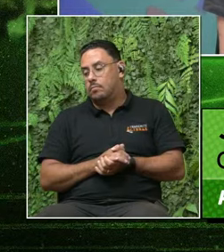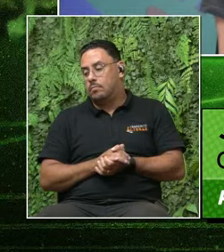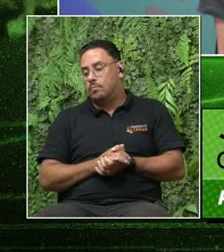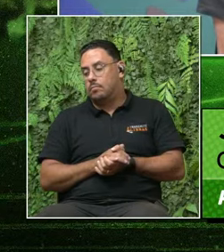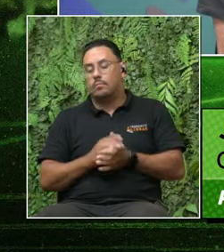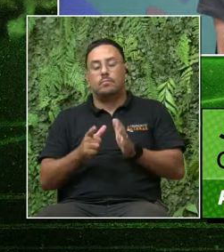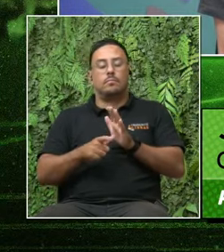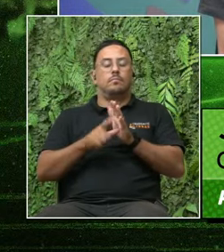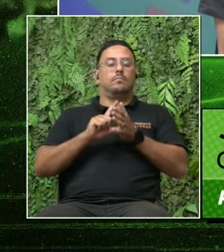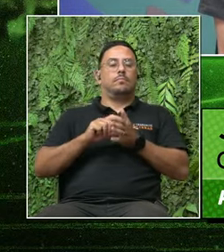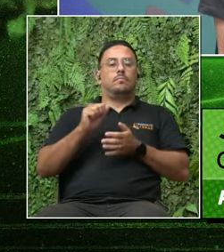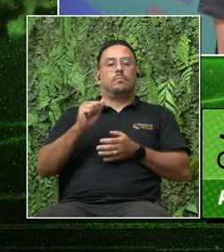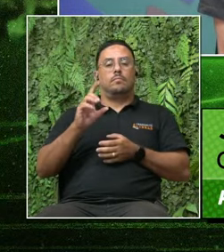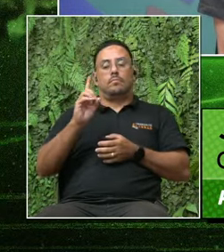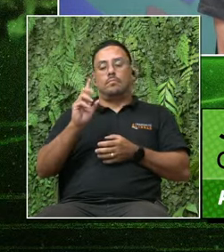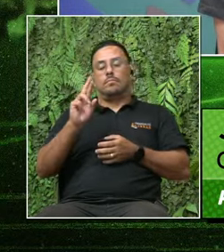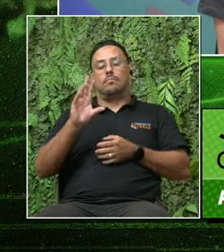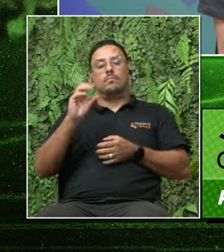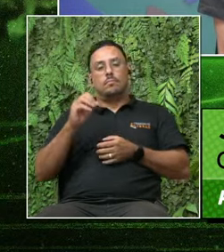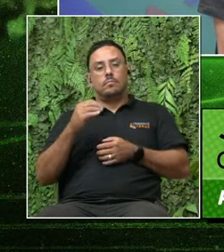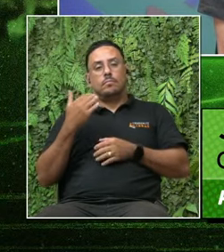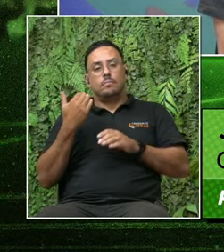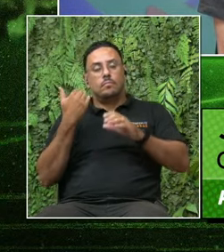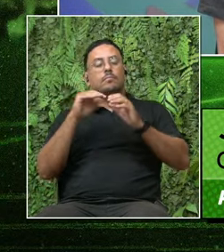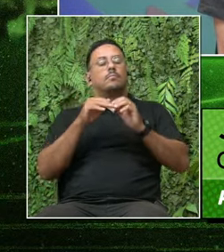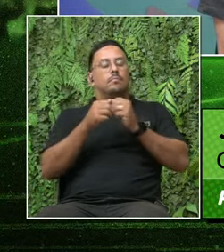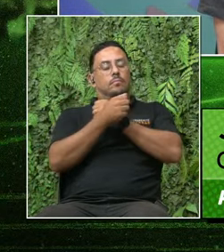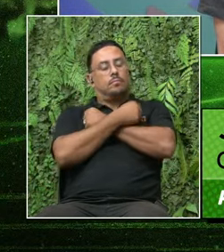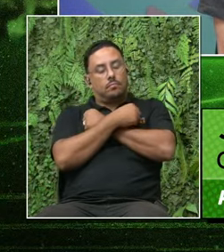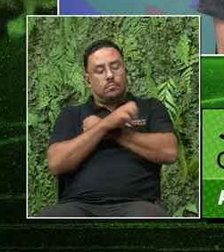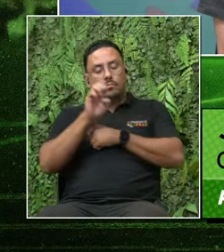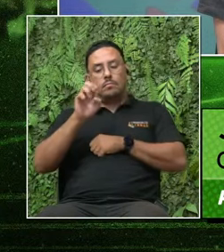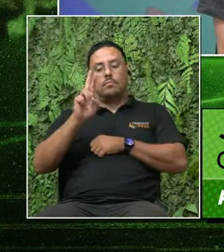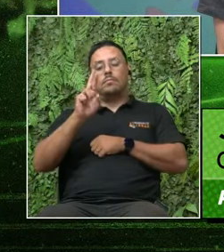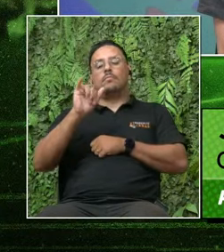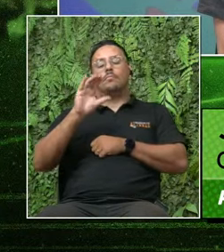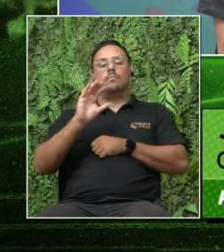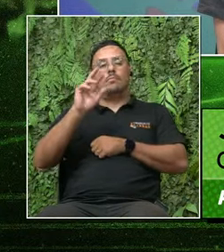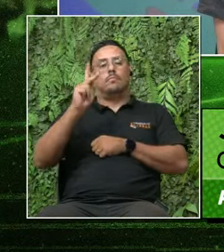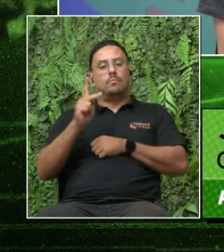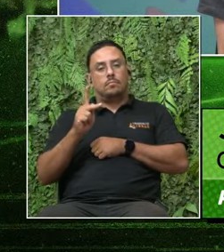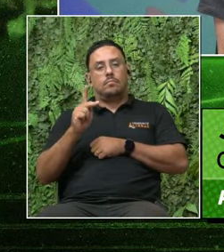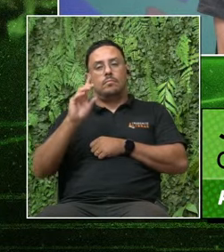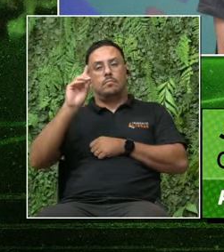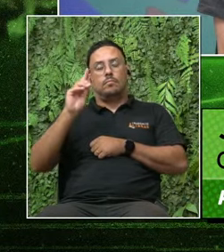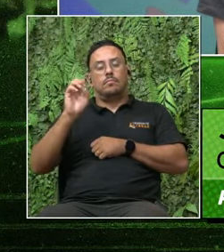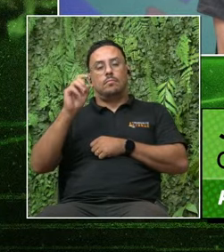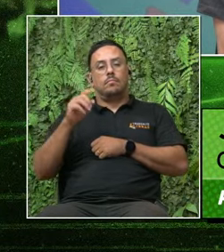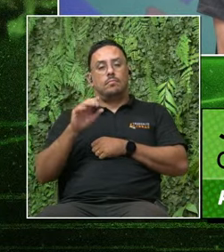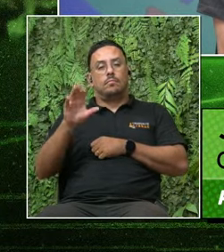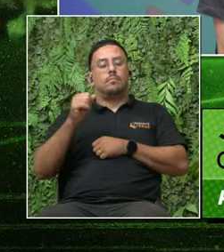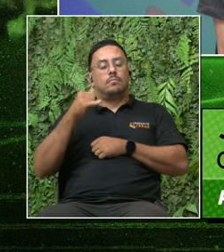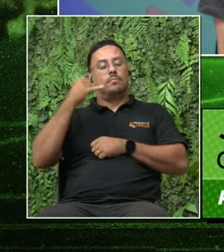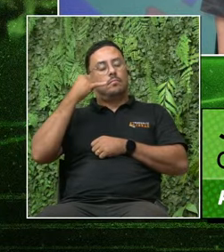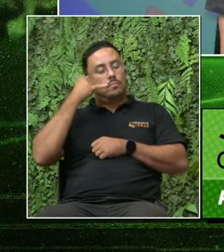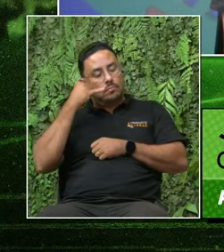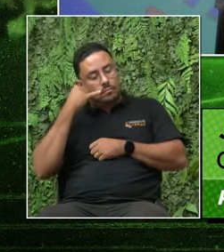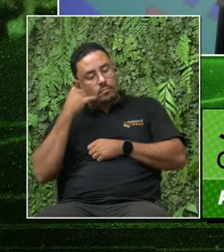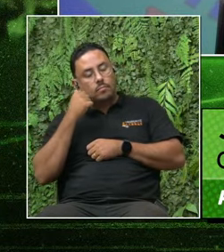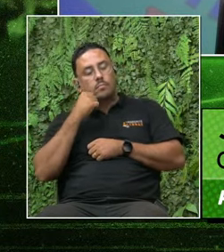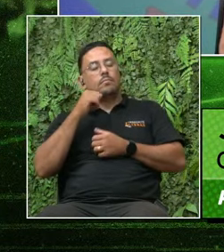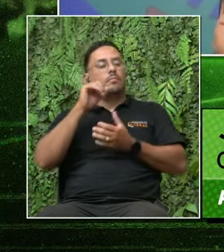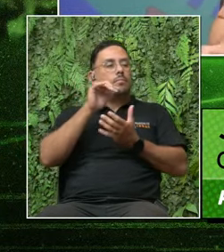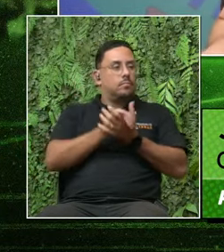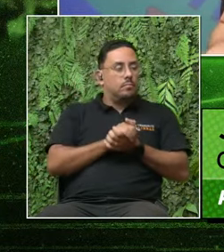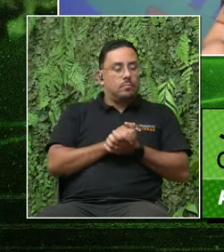antes do ADR Deixa eu só mandar um abraço novamente pro Eric Sampaio lá da debit que pegou o meu telefone já com a minha esposa